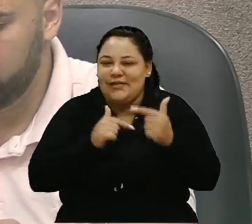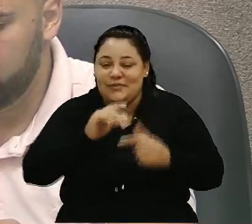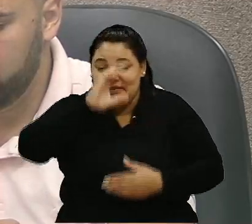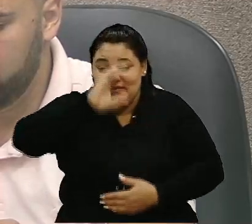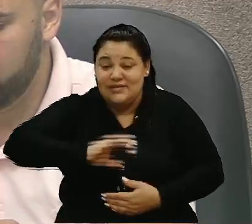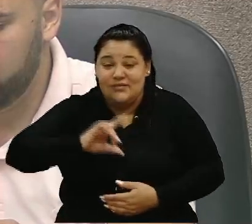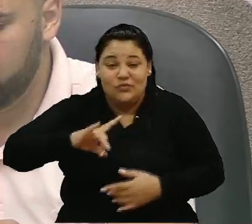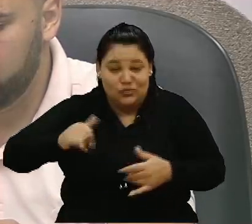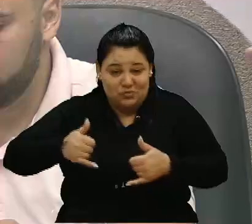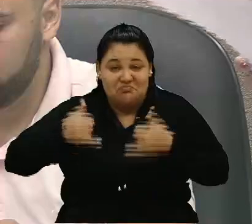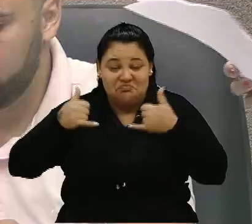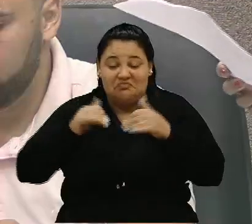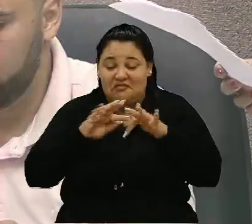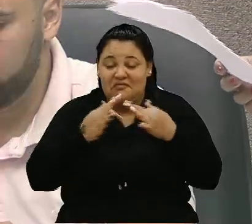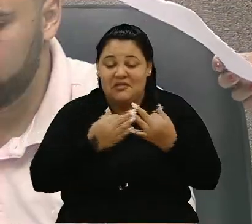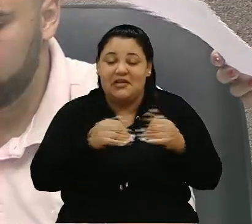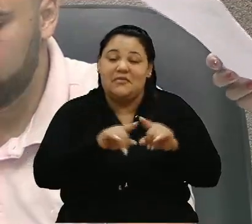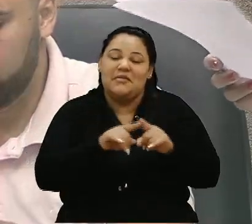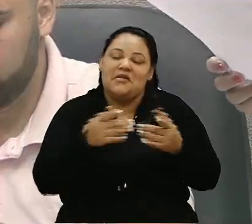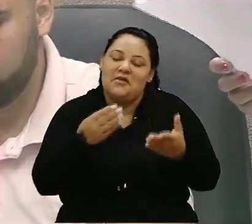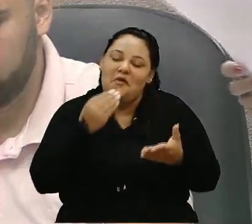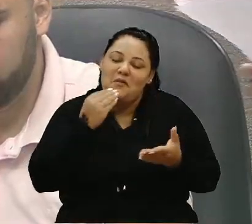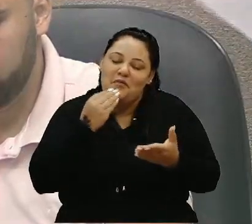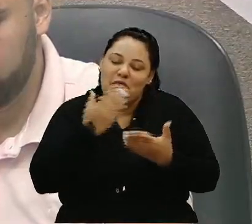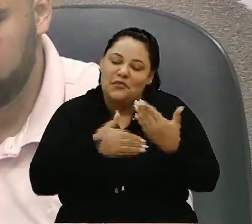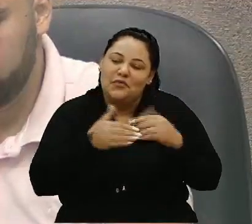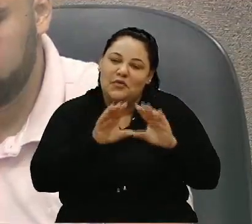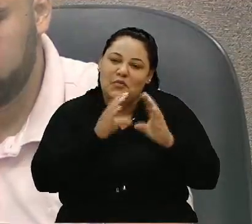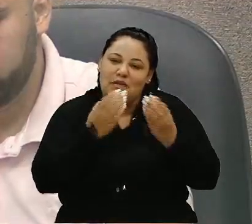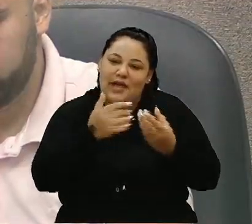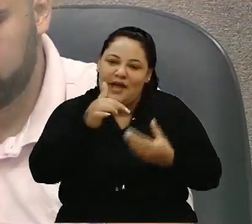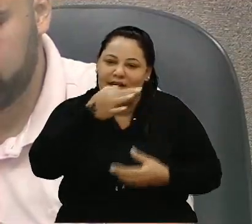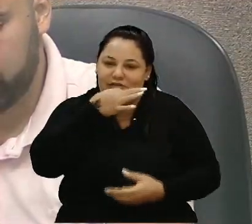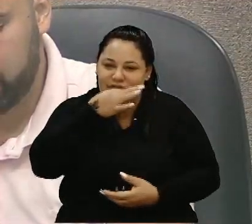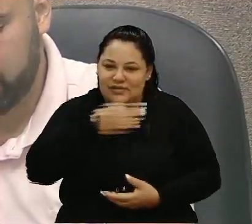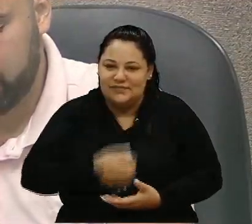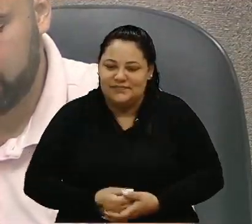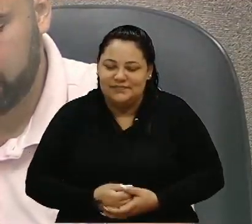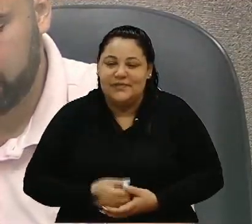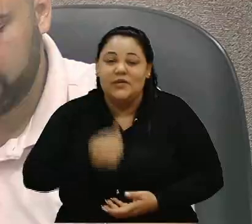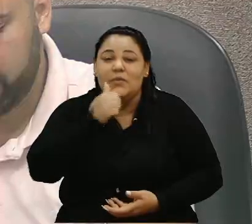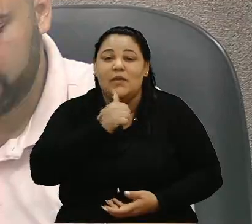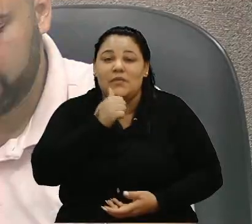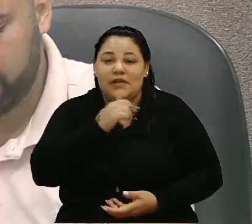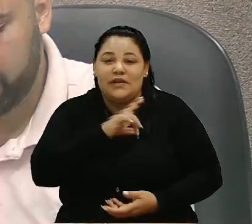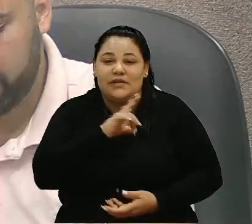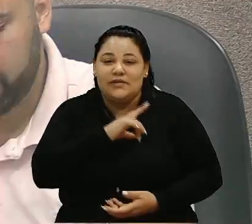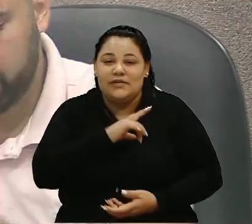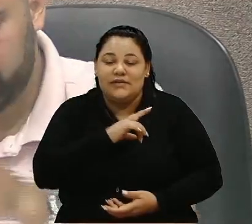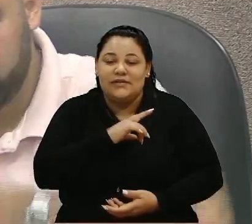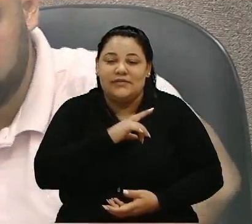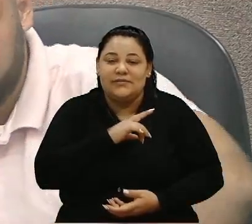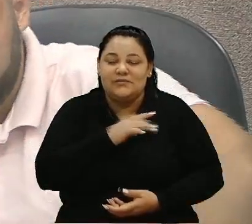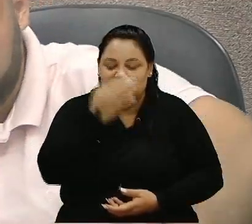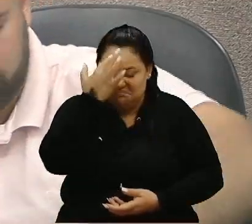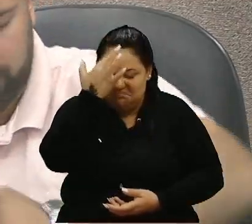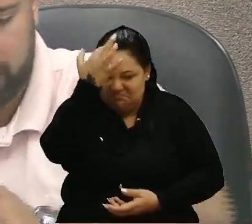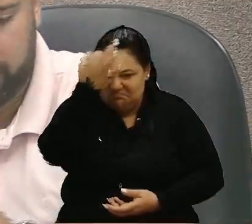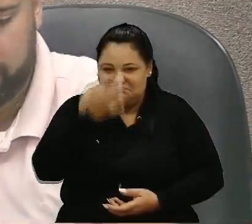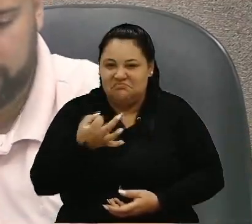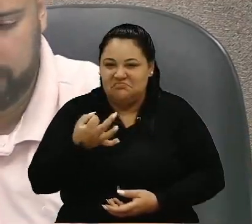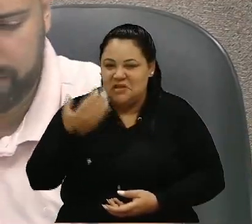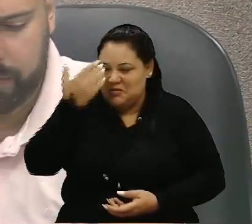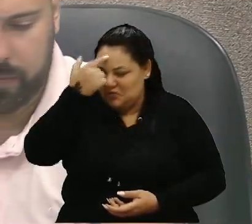a família e, obviamente, toda a nossa comunidade de Caxias do Sul. Uma mulher de grandes convicções, de um caráter